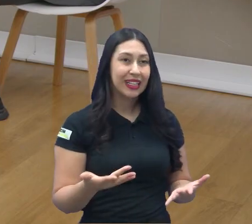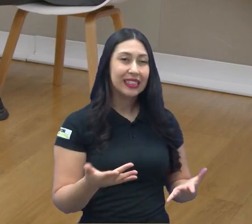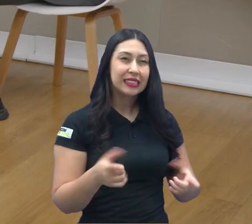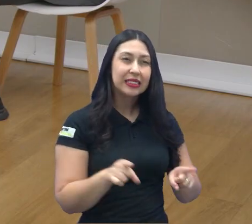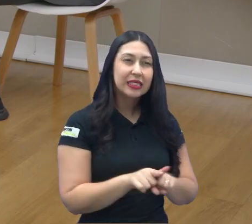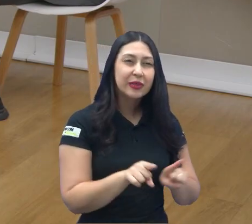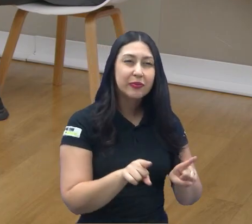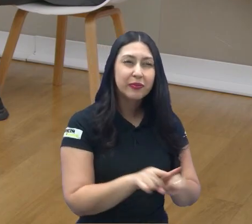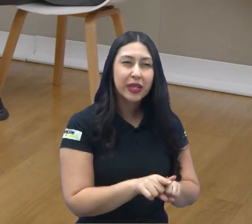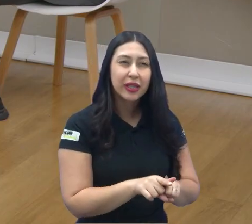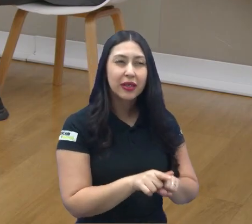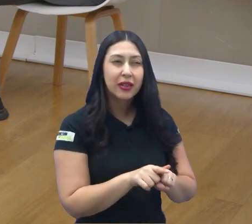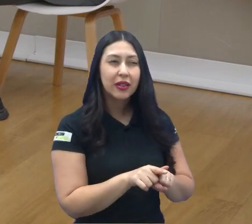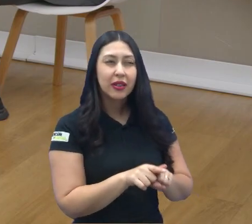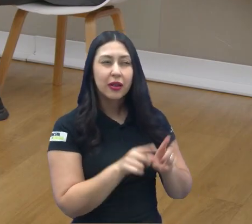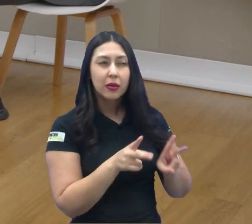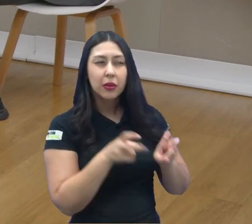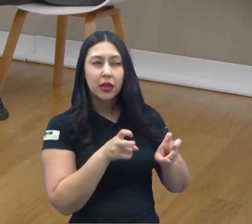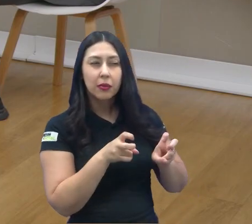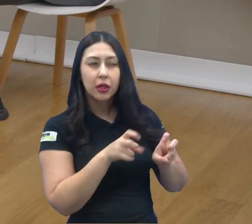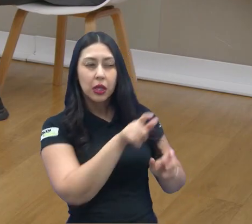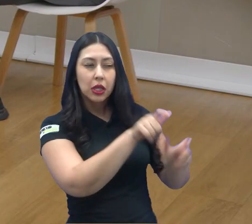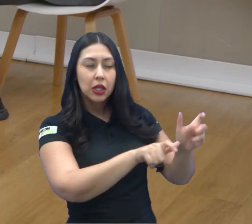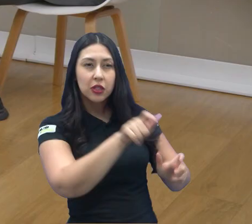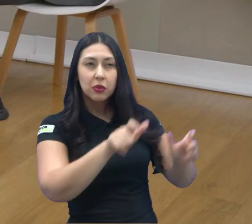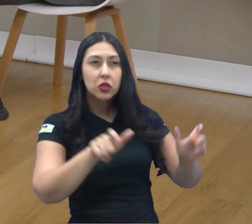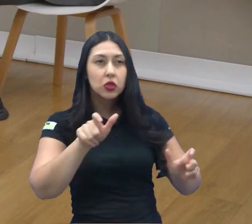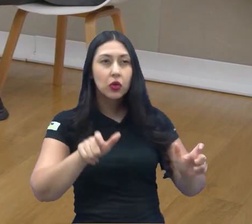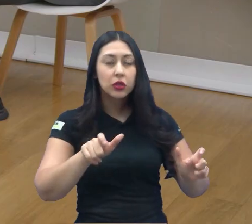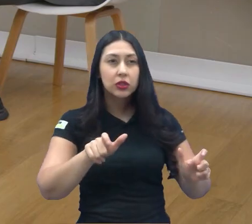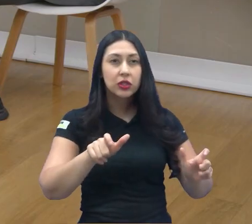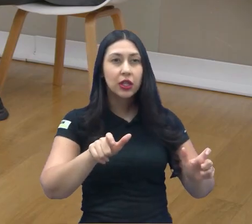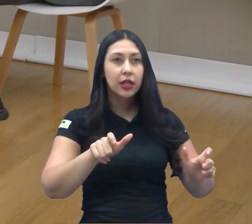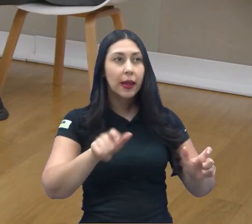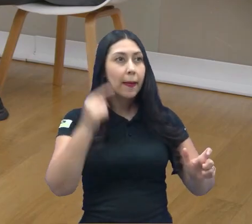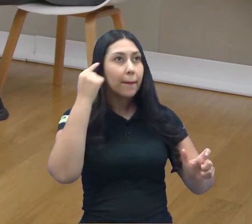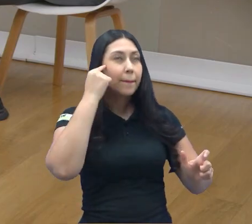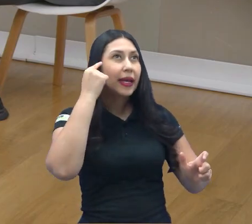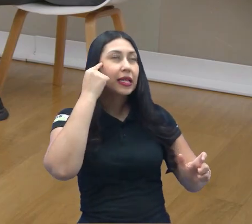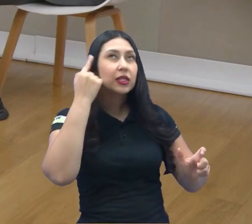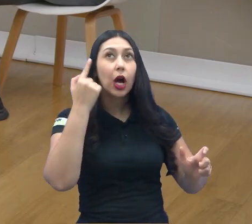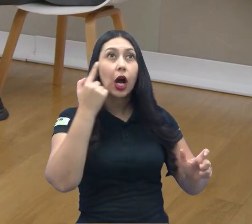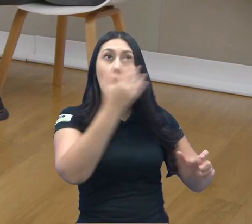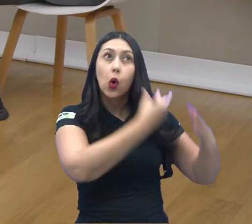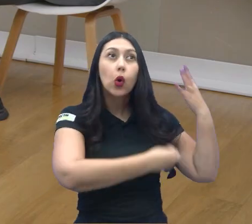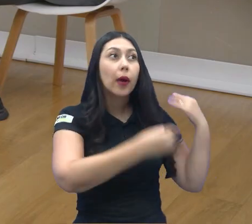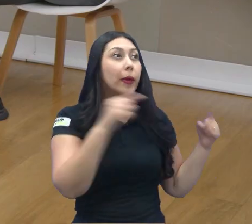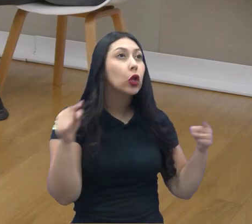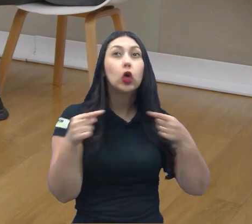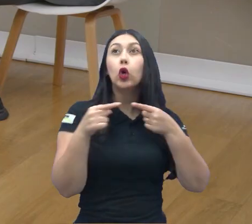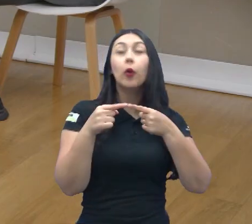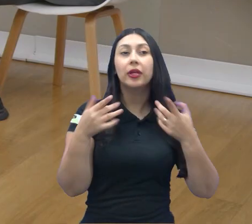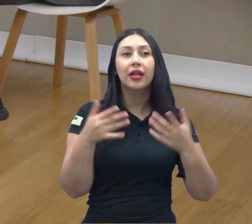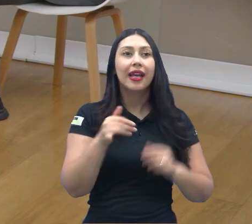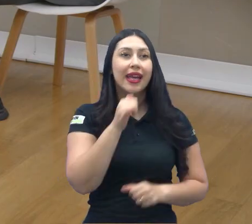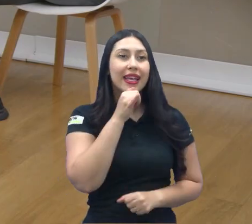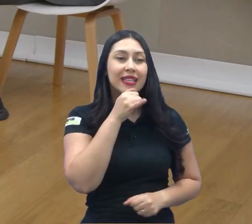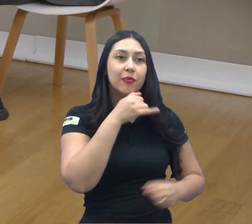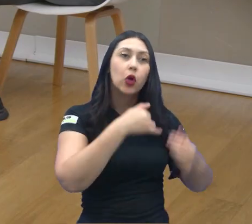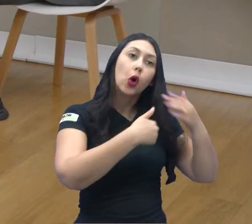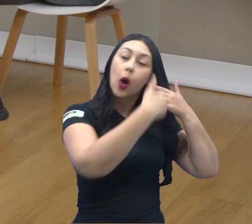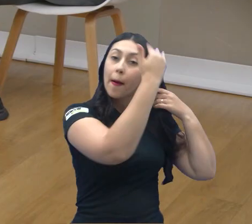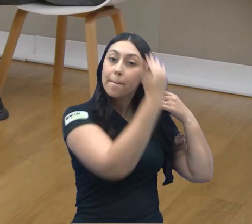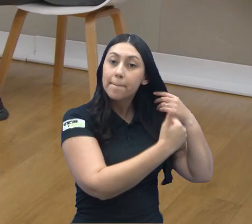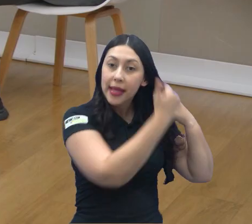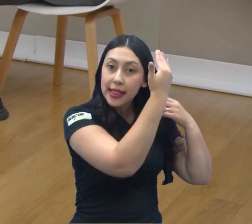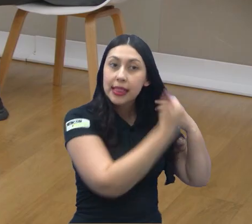as pessoas costumam relacionar o cabelo com tudo, né? Então, tintura, os cuidados com